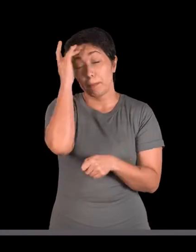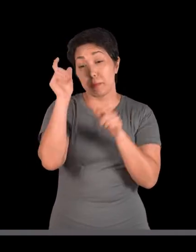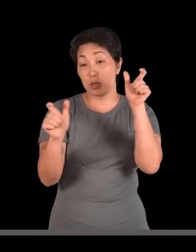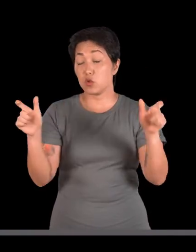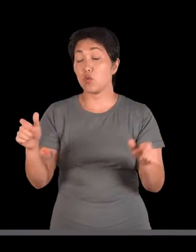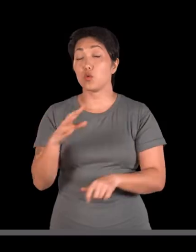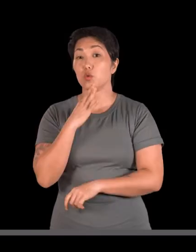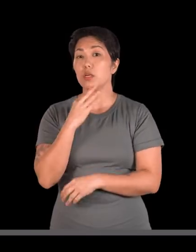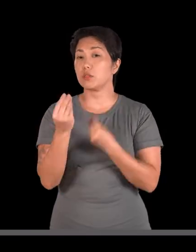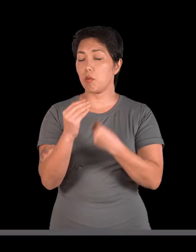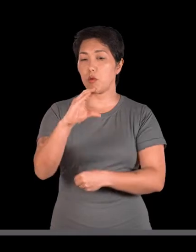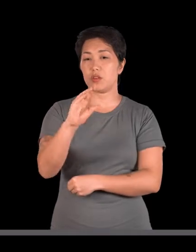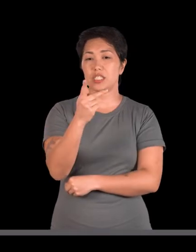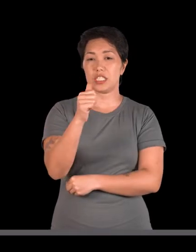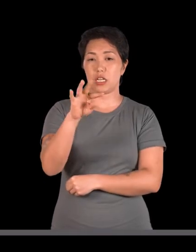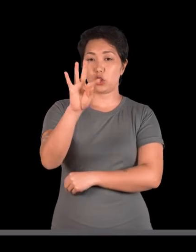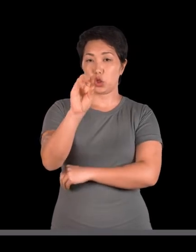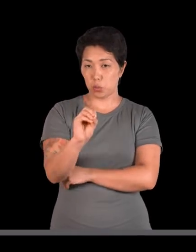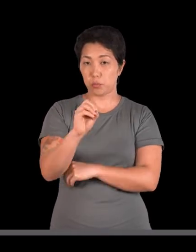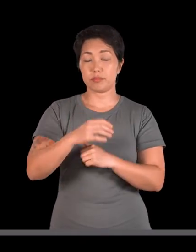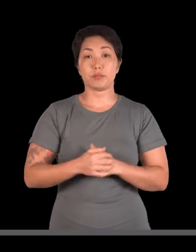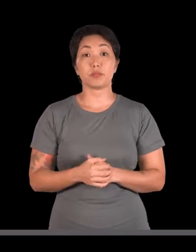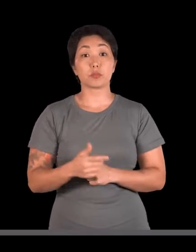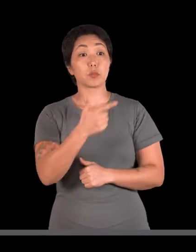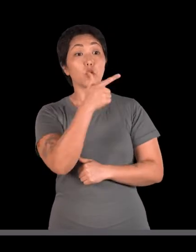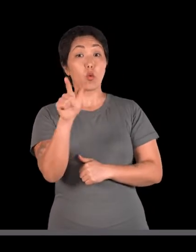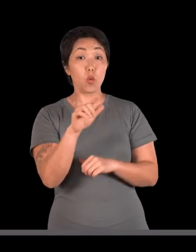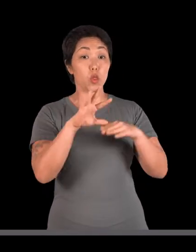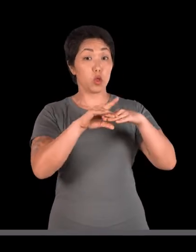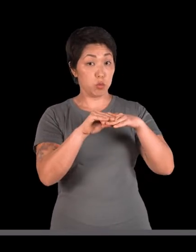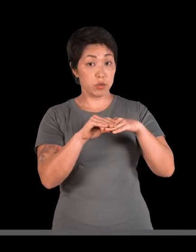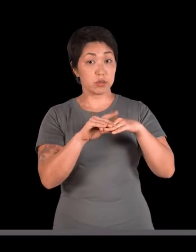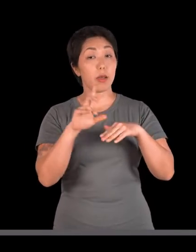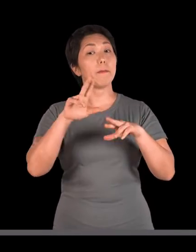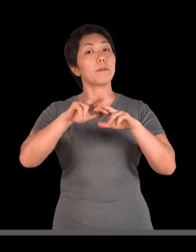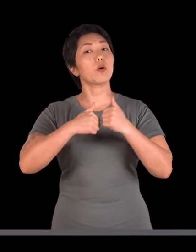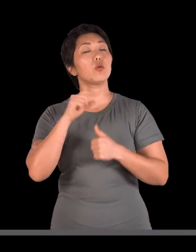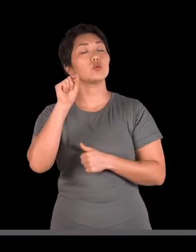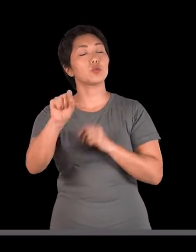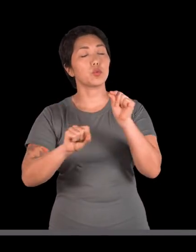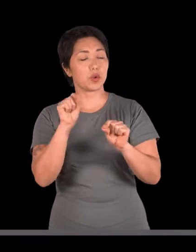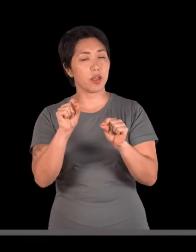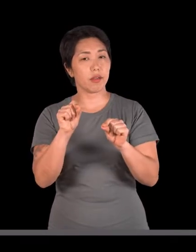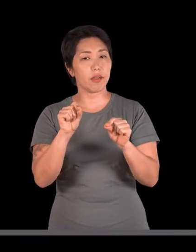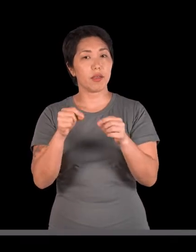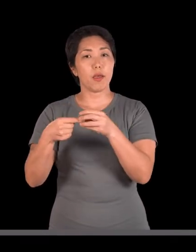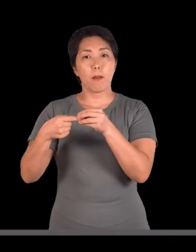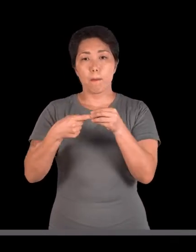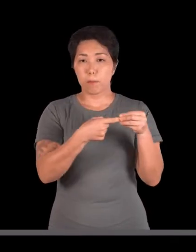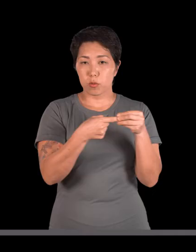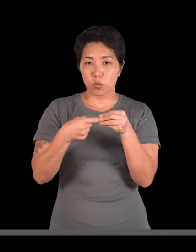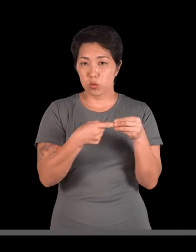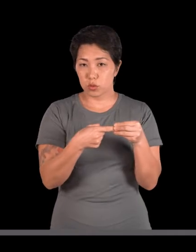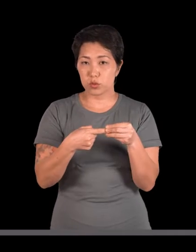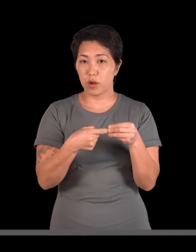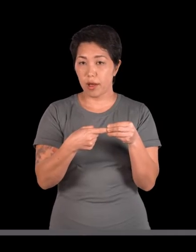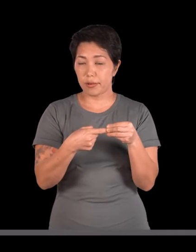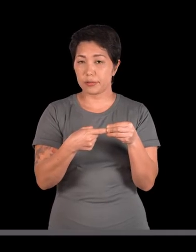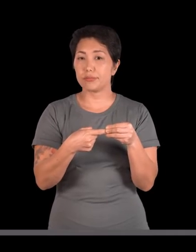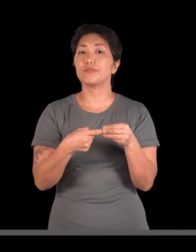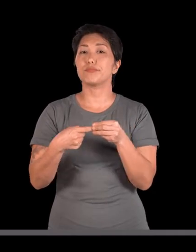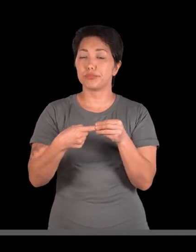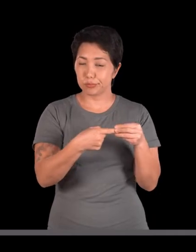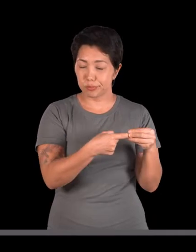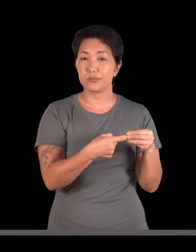conhecido como chato. E uma outra IST, essa já é causada por protozoários. Nem vírus, nem bactérias, nem